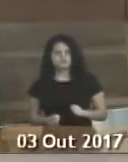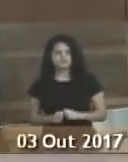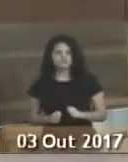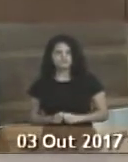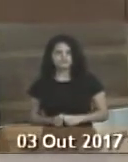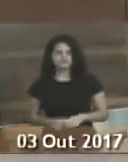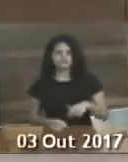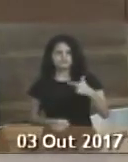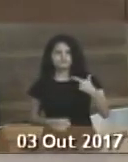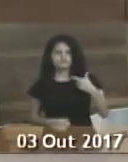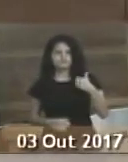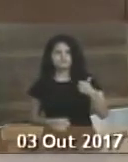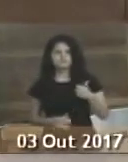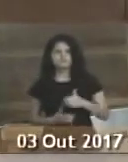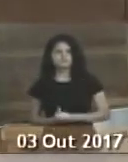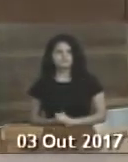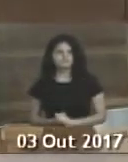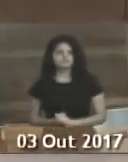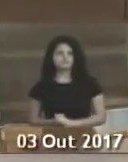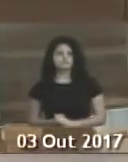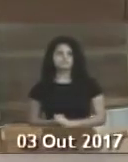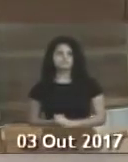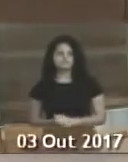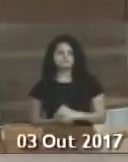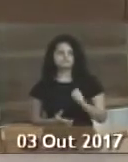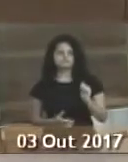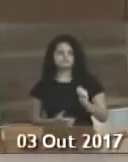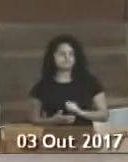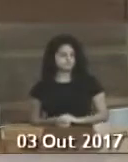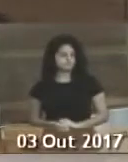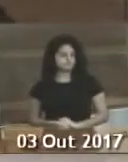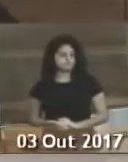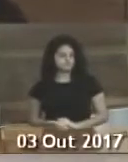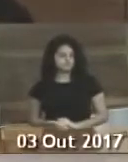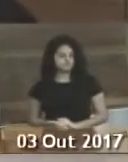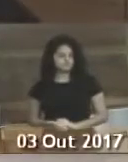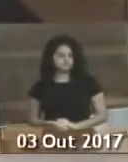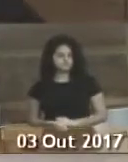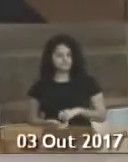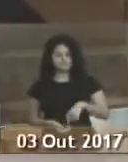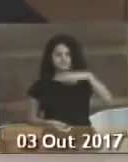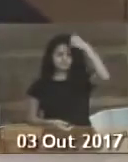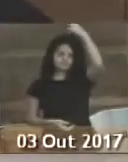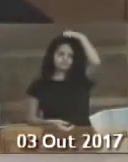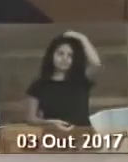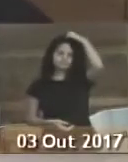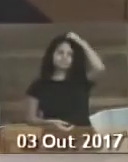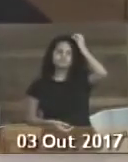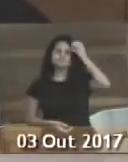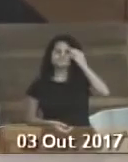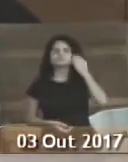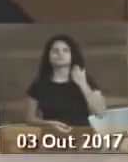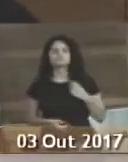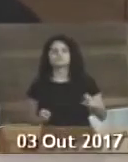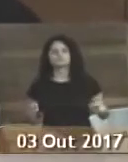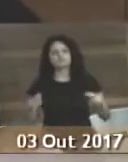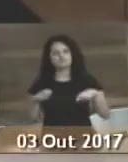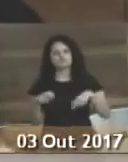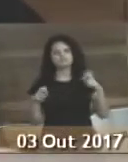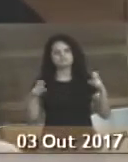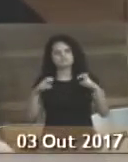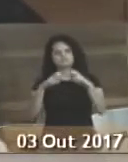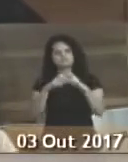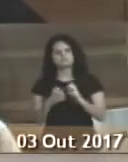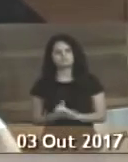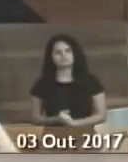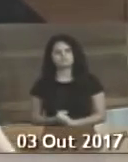de 2017. Aos 21 dias, mês de setembro do ano 2017, nessa cidade de Angra do Reis, estado do Rio de Janeiro, no plenário presidente Benedito Adelino,